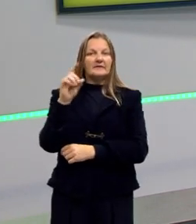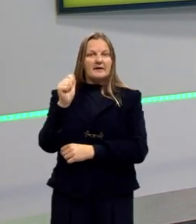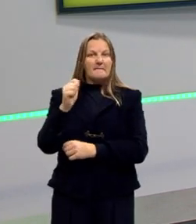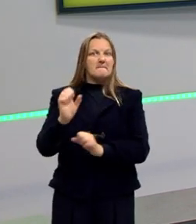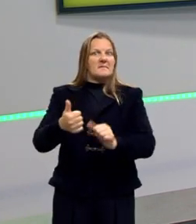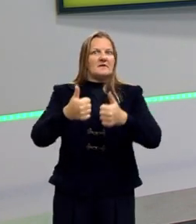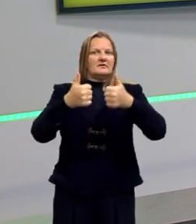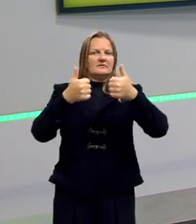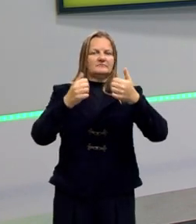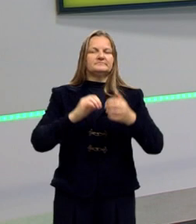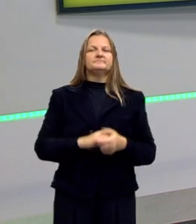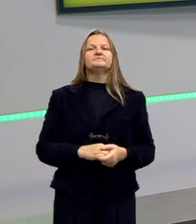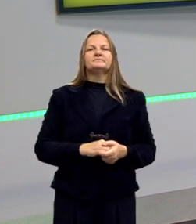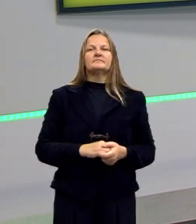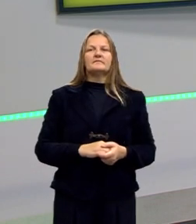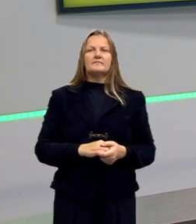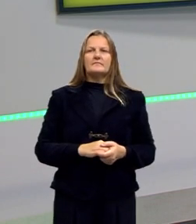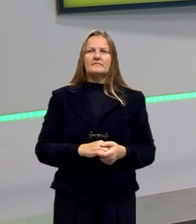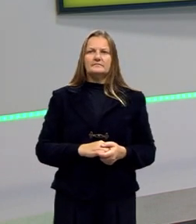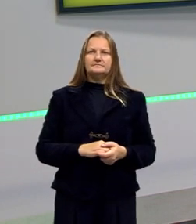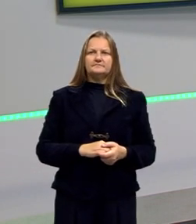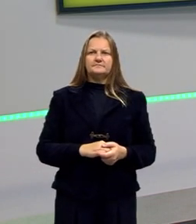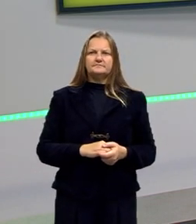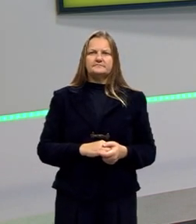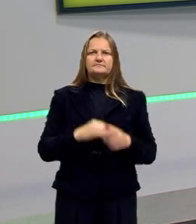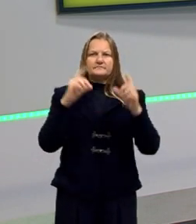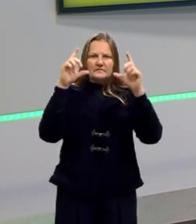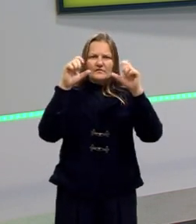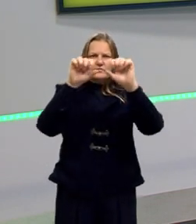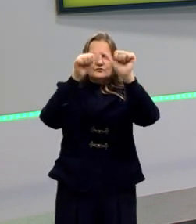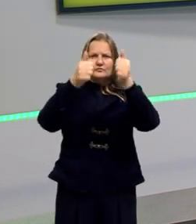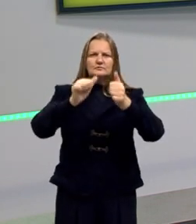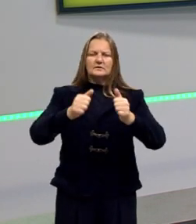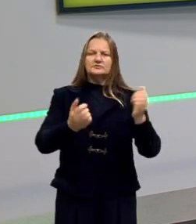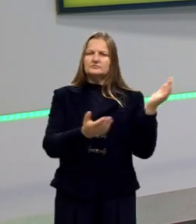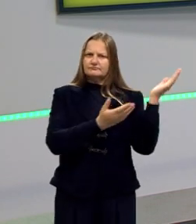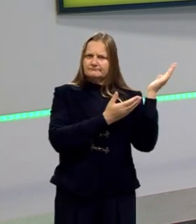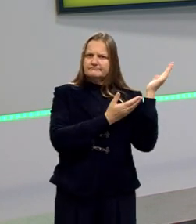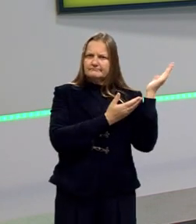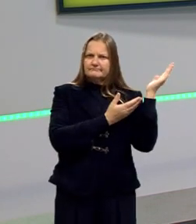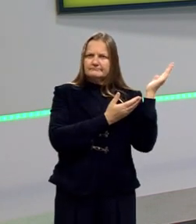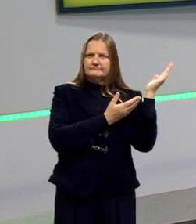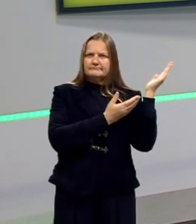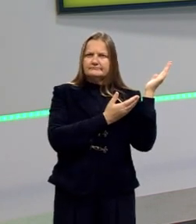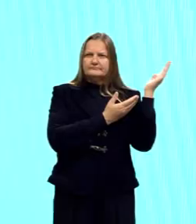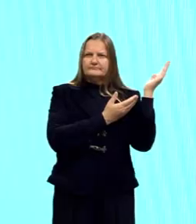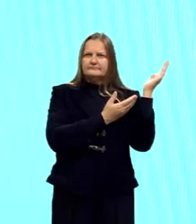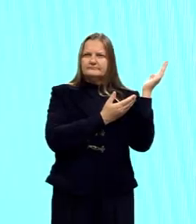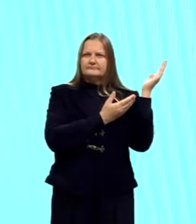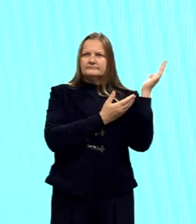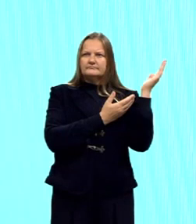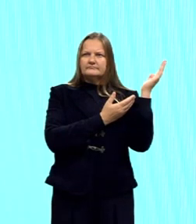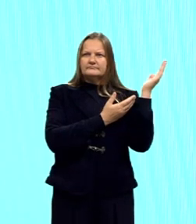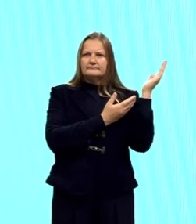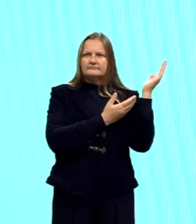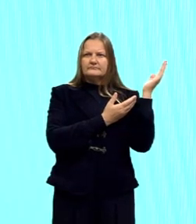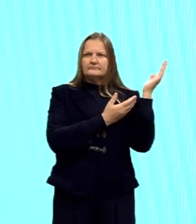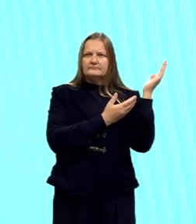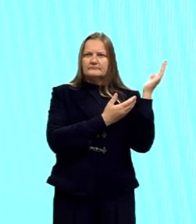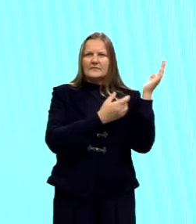uma algumas questões uma delas essa primeira aqui né que vai mostrar para vocês é toda uma série de empregos né